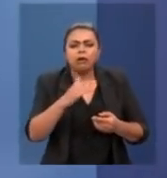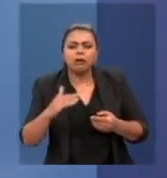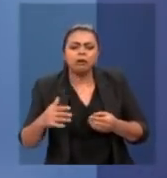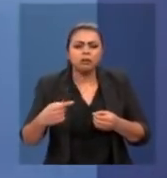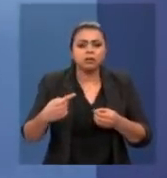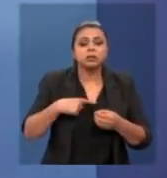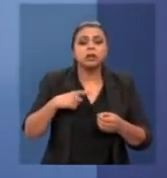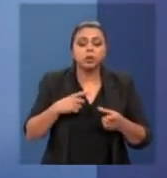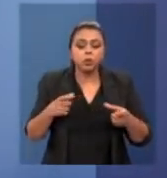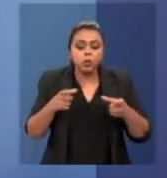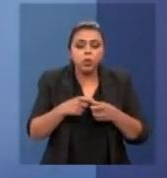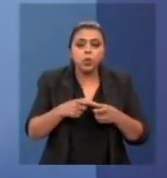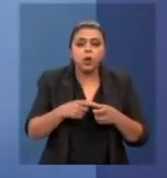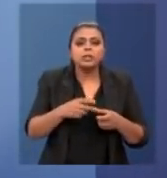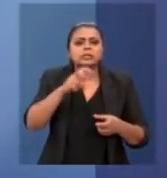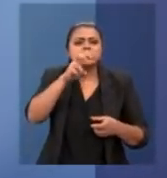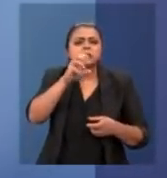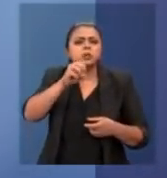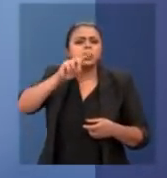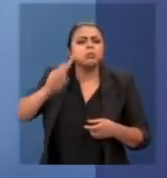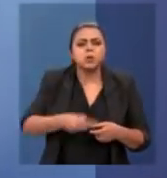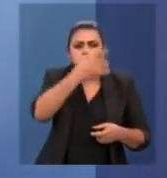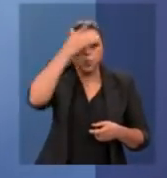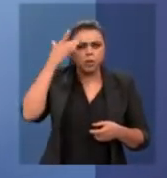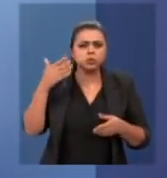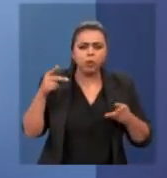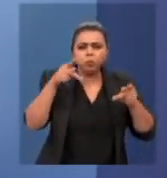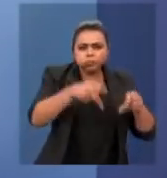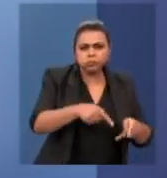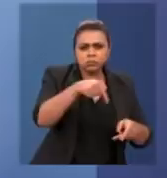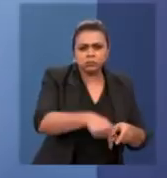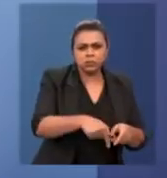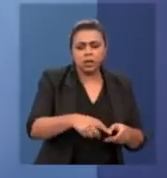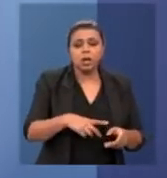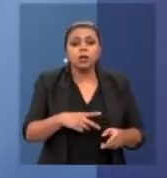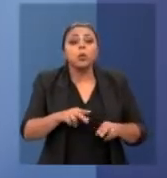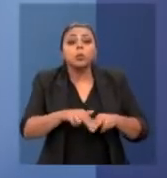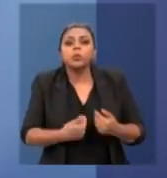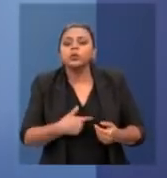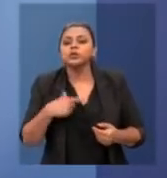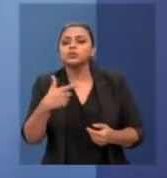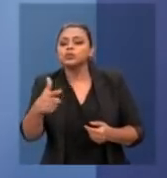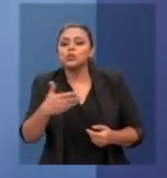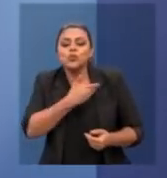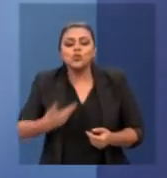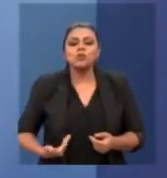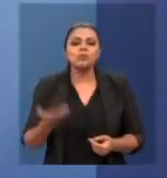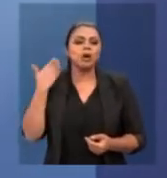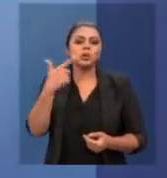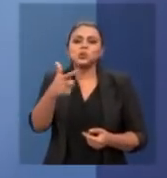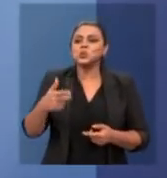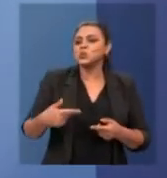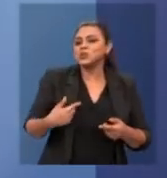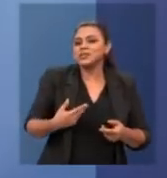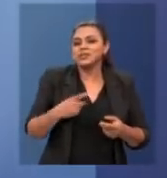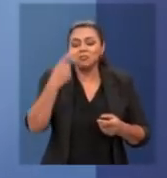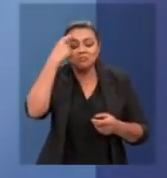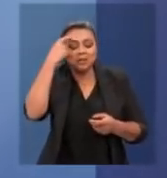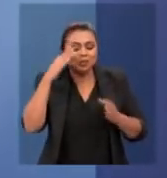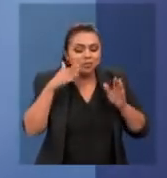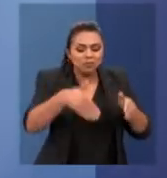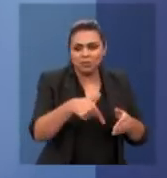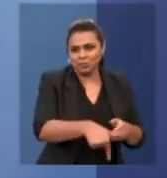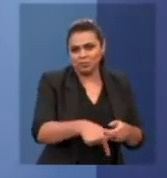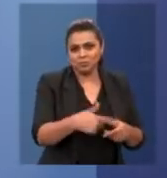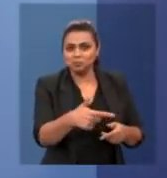bate 50 mil habitantes o governo federal não contempla essa política de saneamento básico nem de água nem esgoto nem